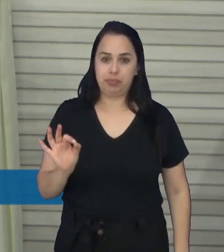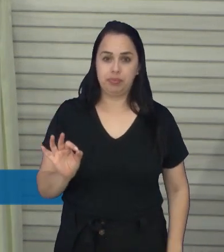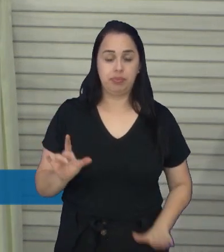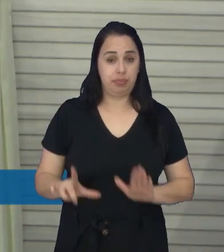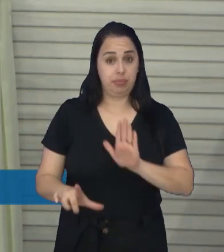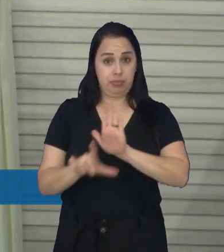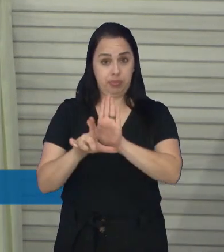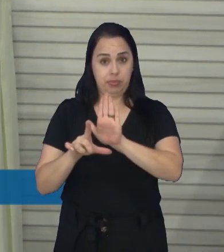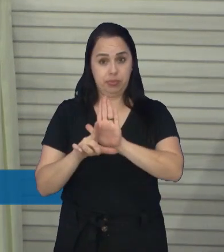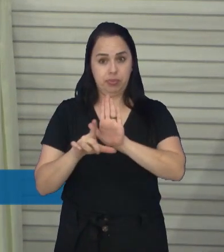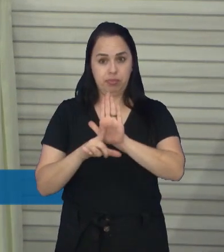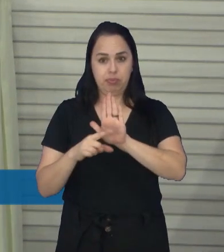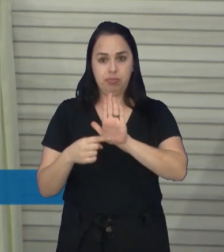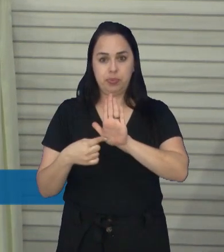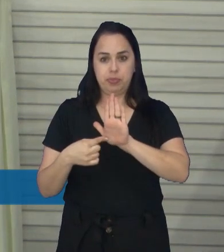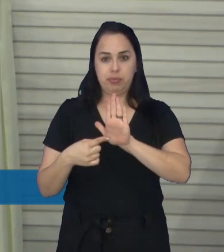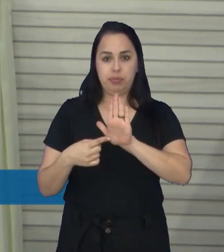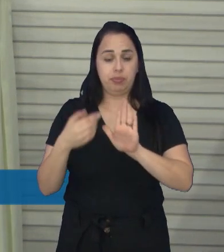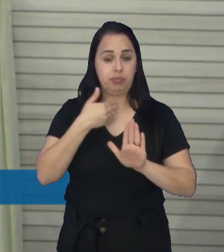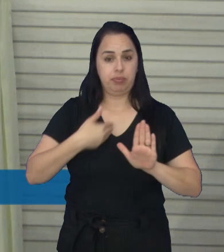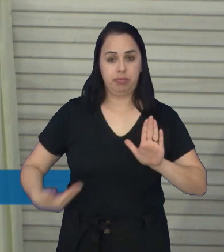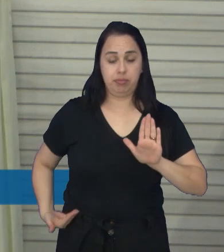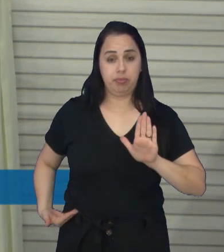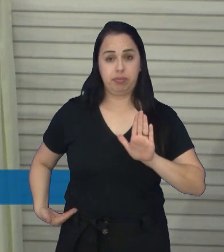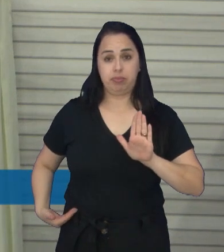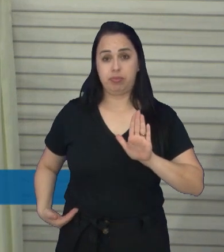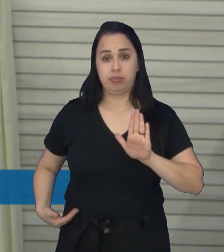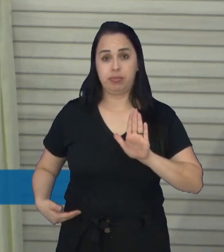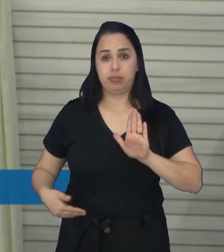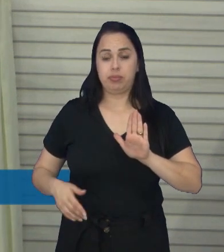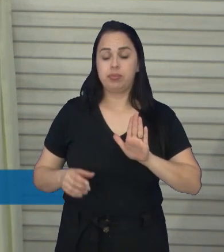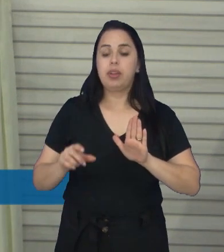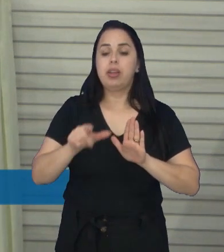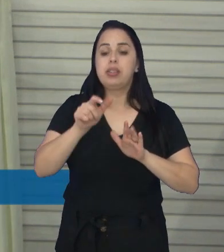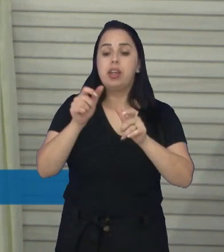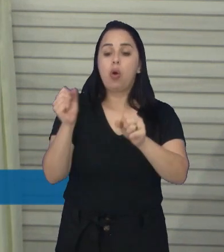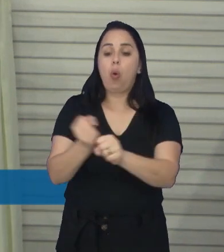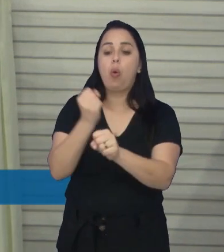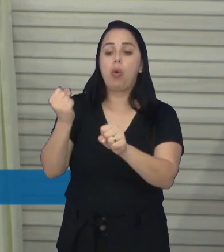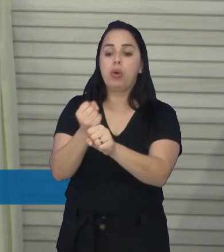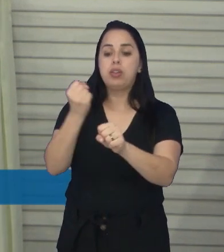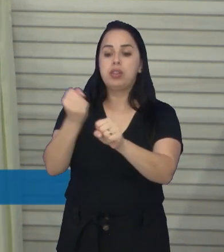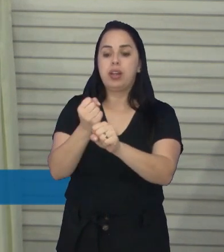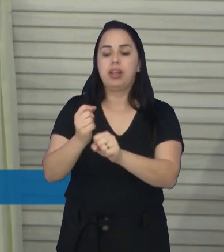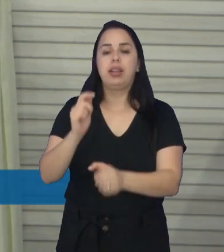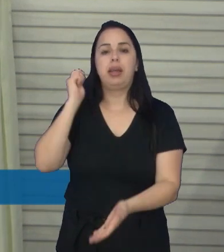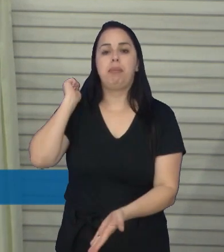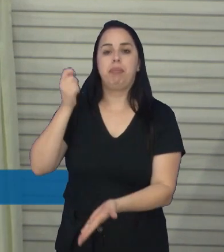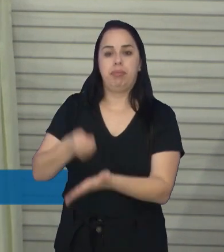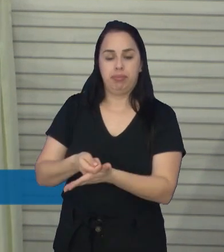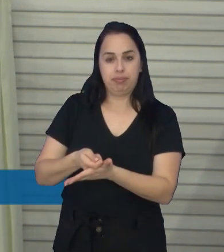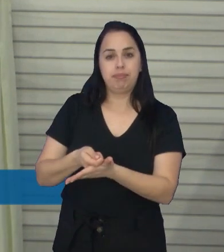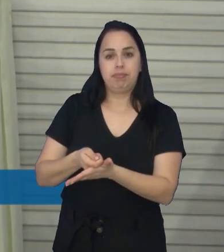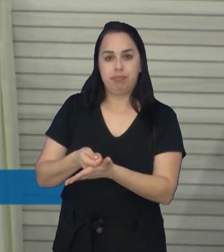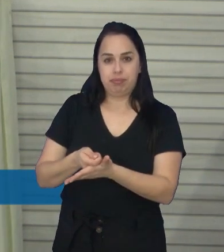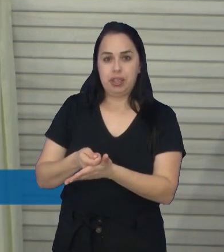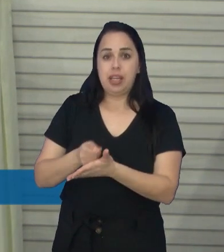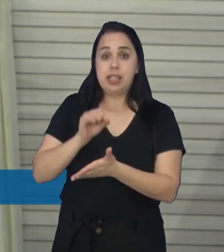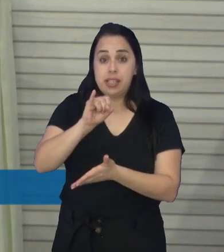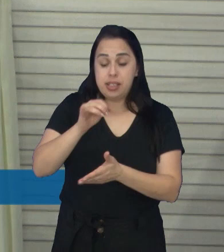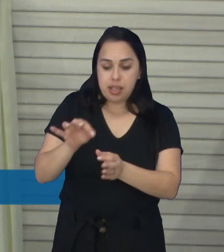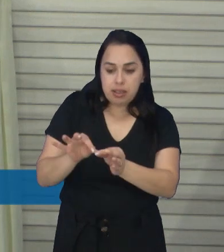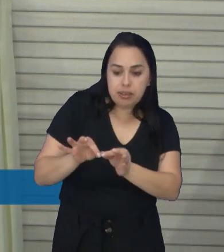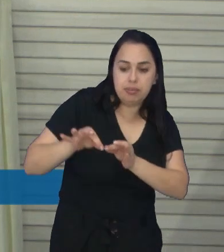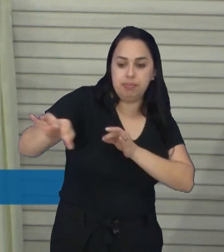quem não sabe o poder público cobra pela área construída que cedeu o coeficiente de